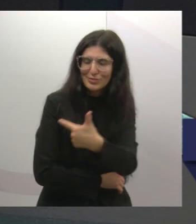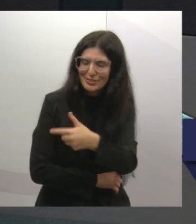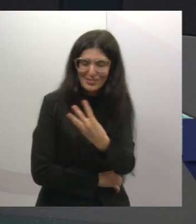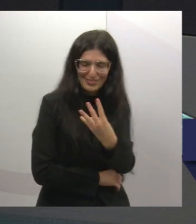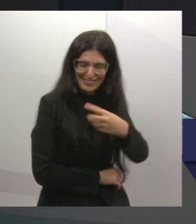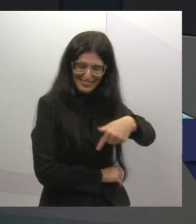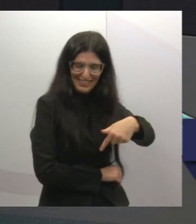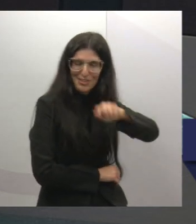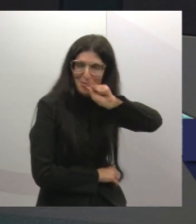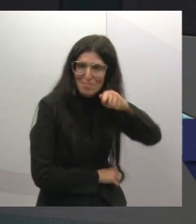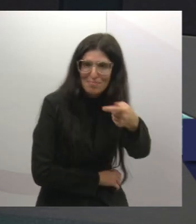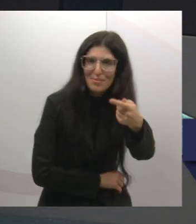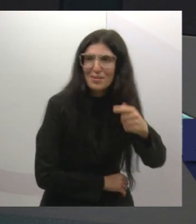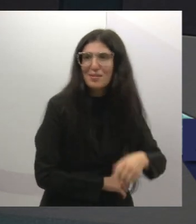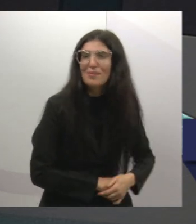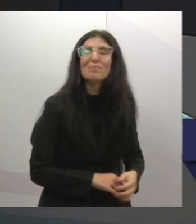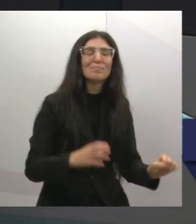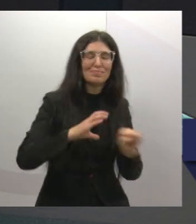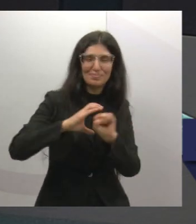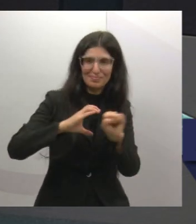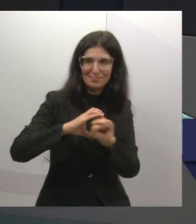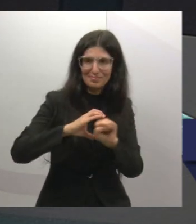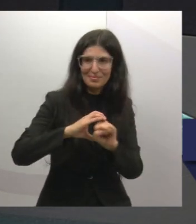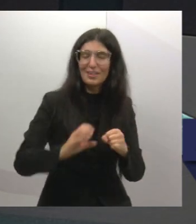R$247 e para a Santa Casa de Jacareí,